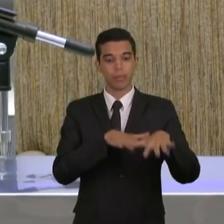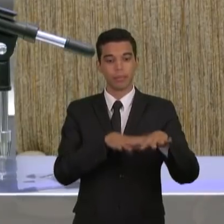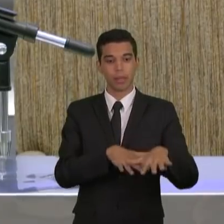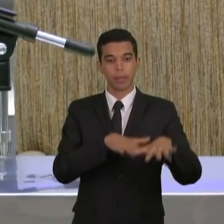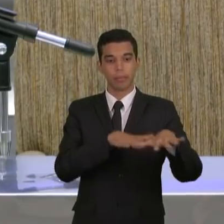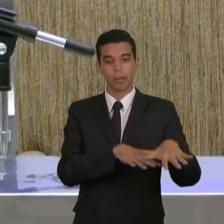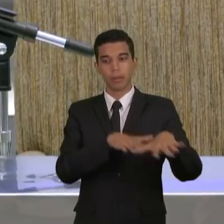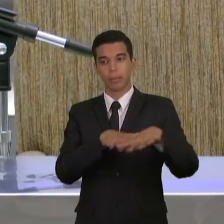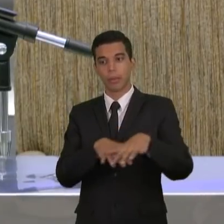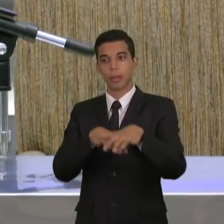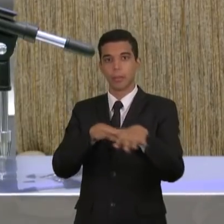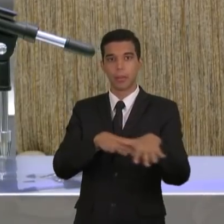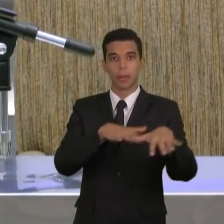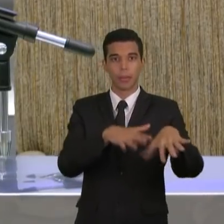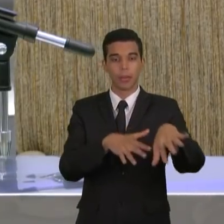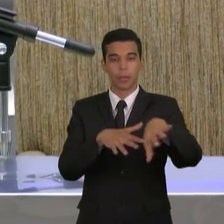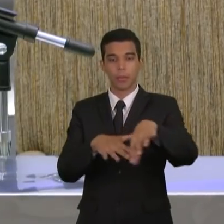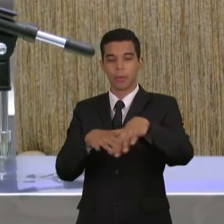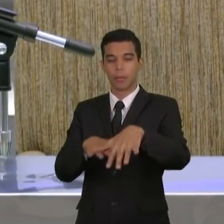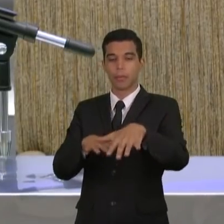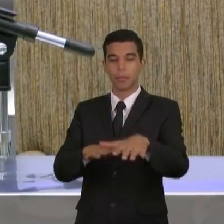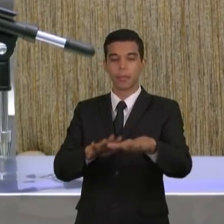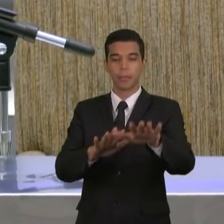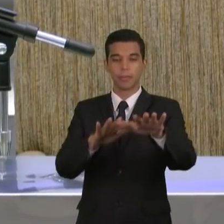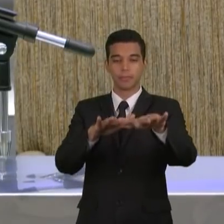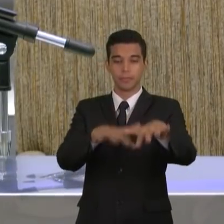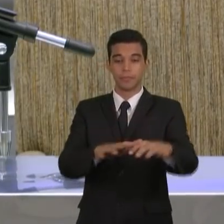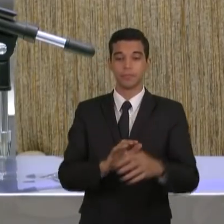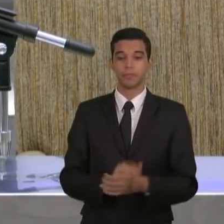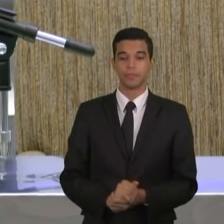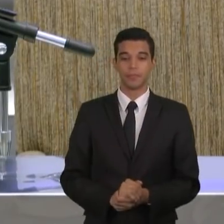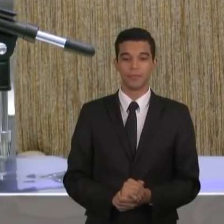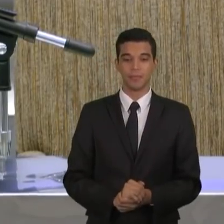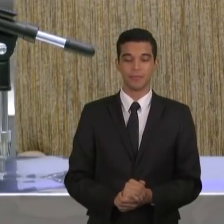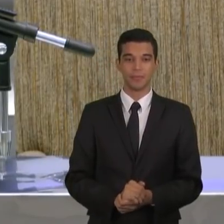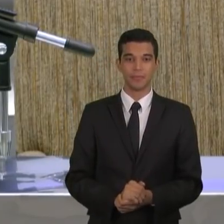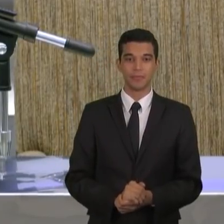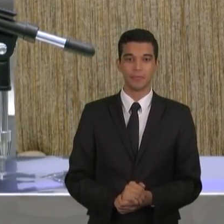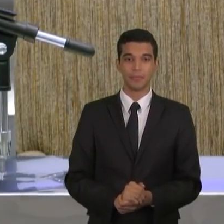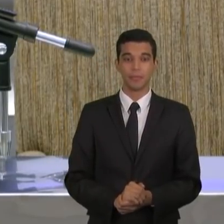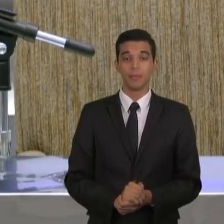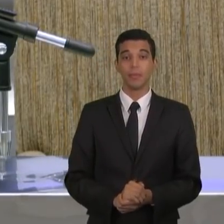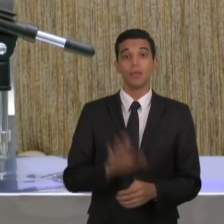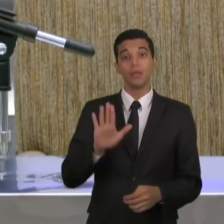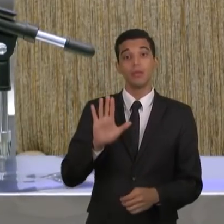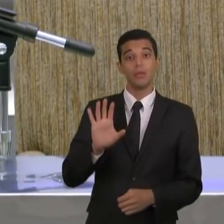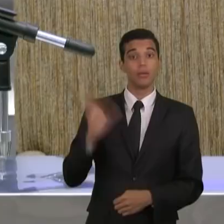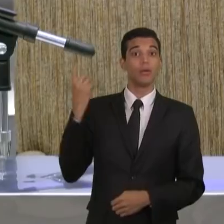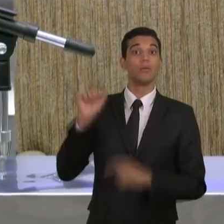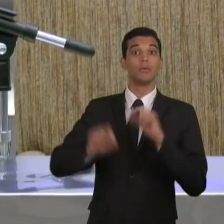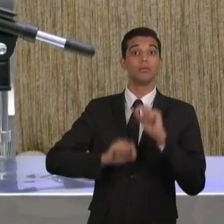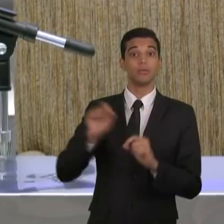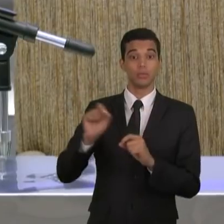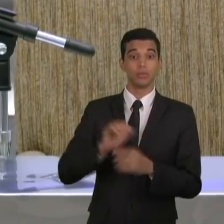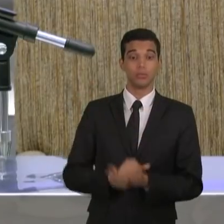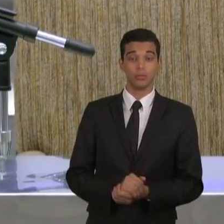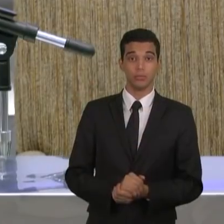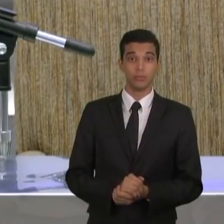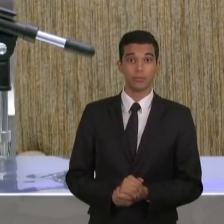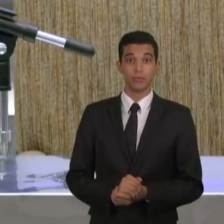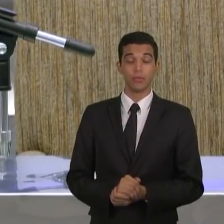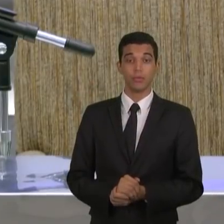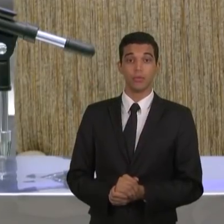muito complicada eles farão eles estavam na frente de um mar bom e quando Eles olharam para